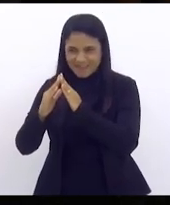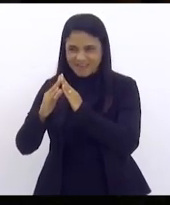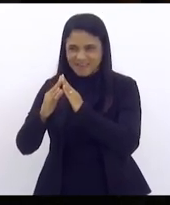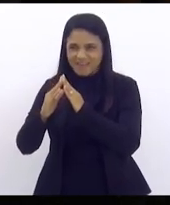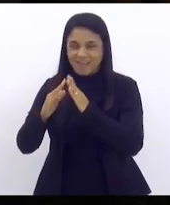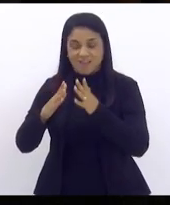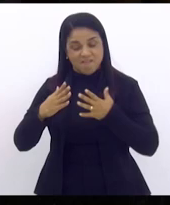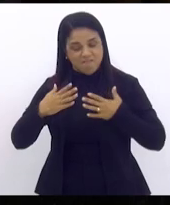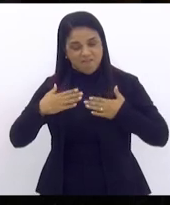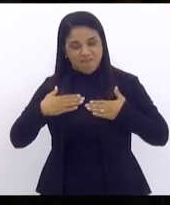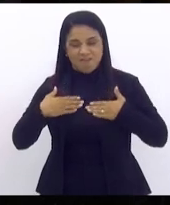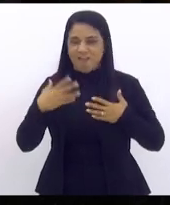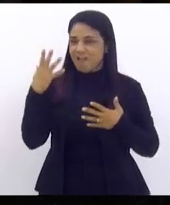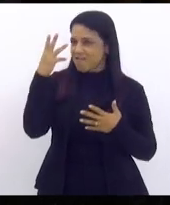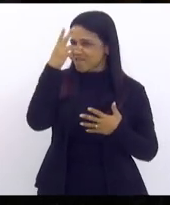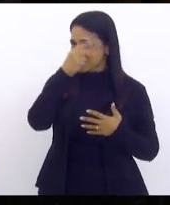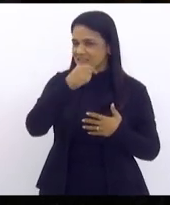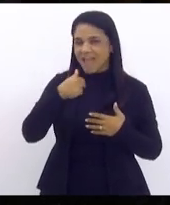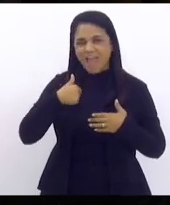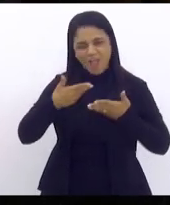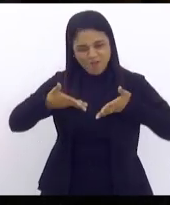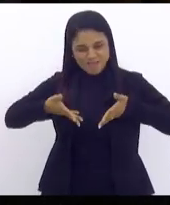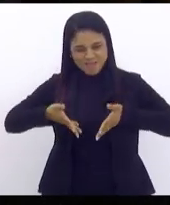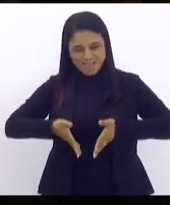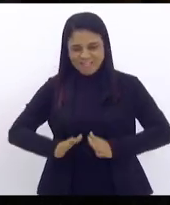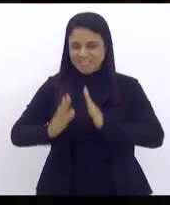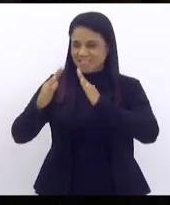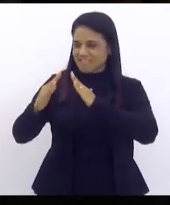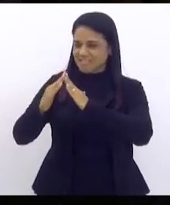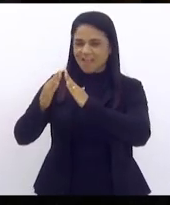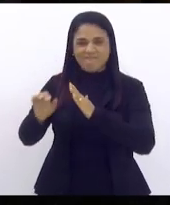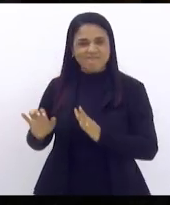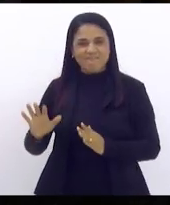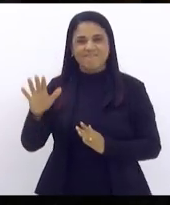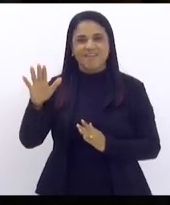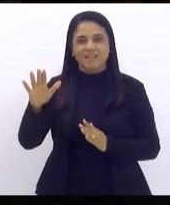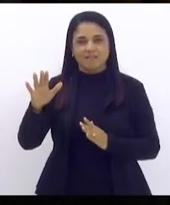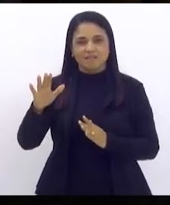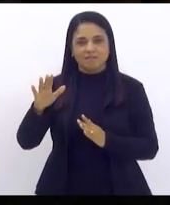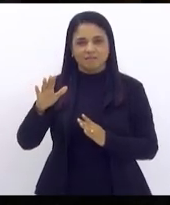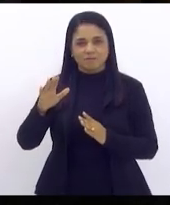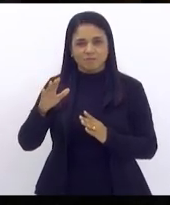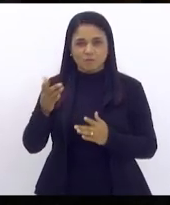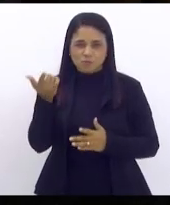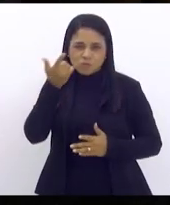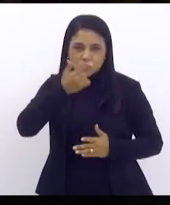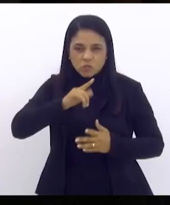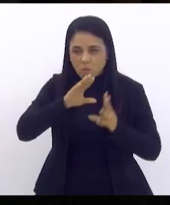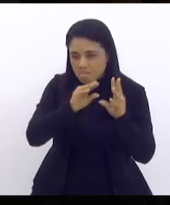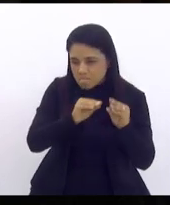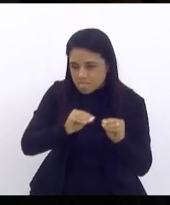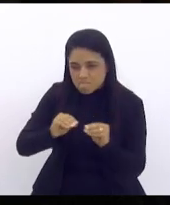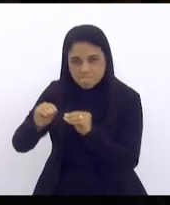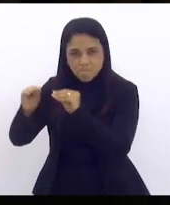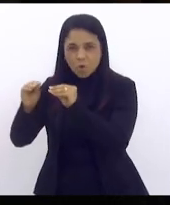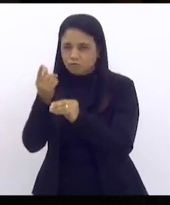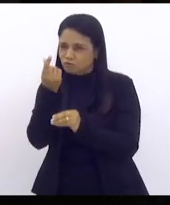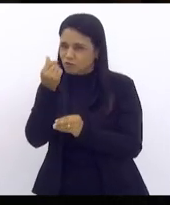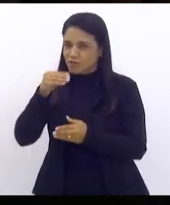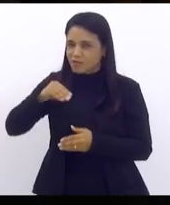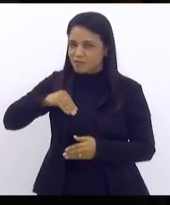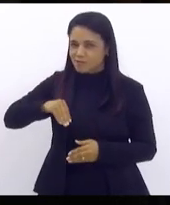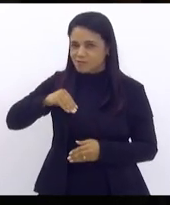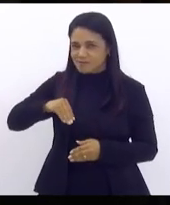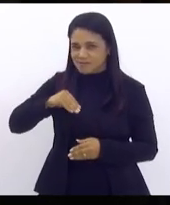encher o peito e dizer que é cria da favela tal, mas, ó, meteu o pé da favela, né? Foi só ganhar um dinheirinho